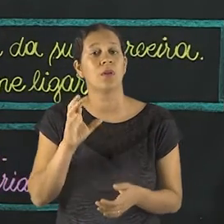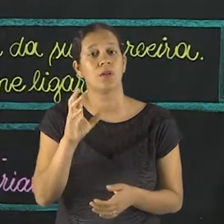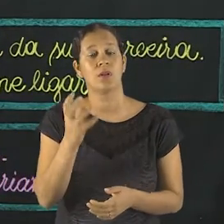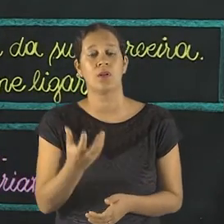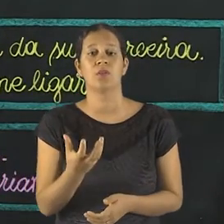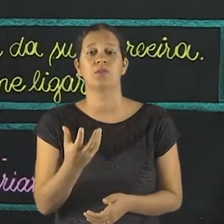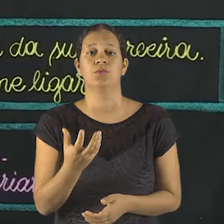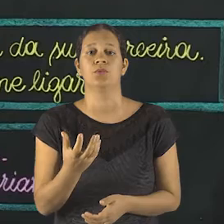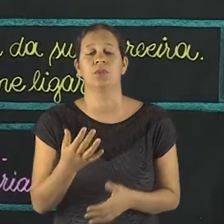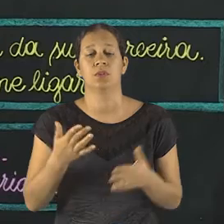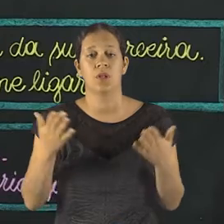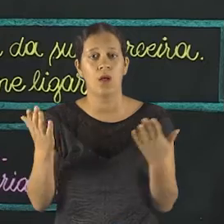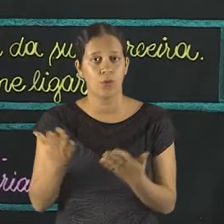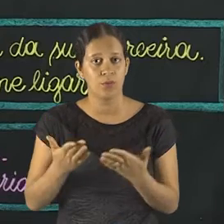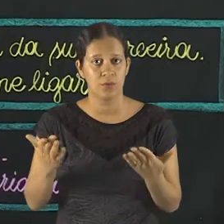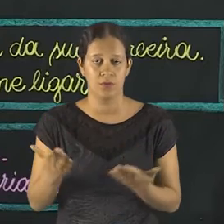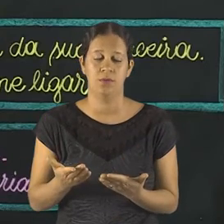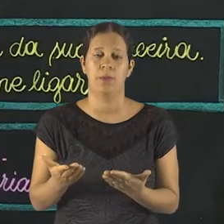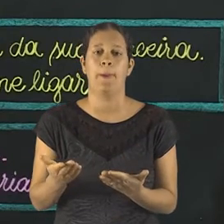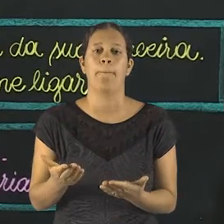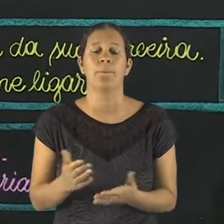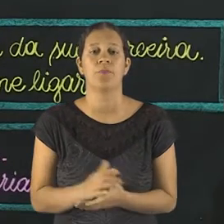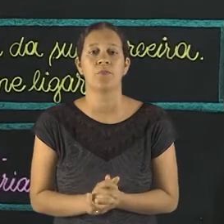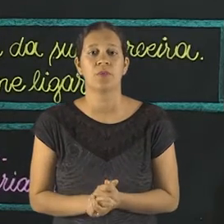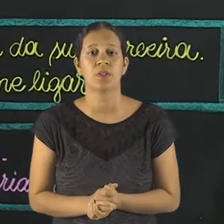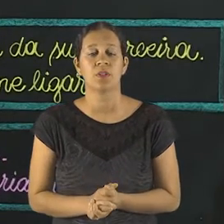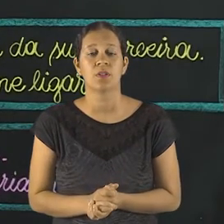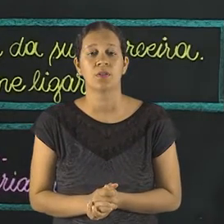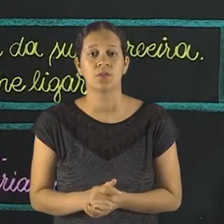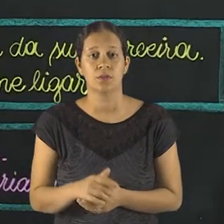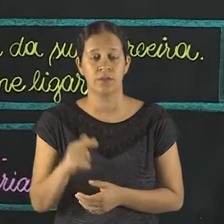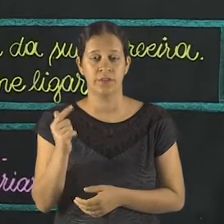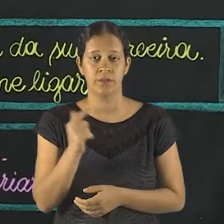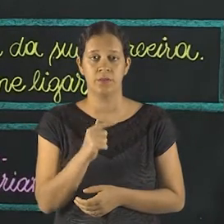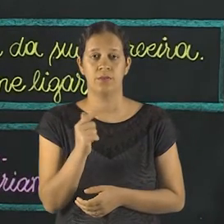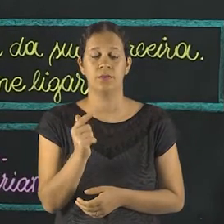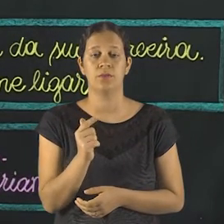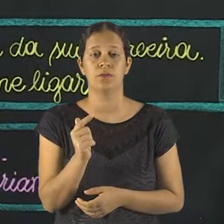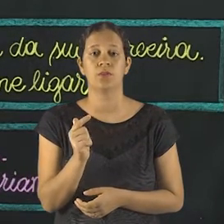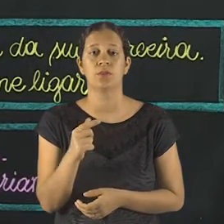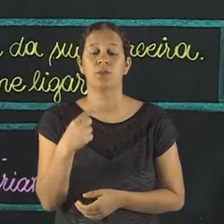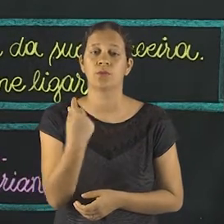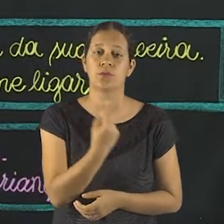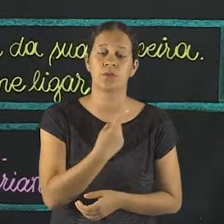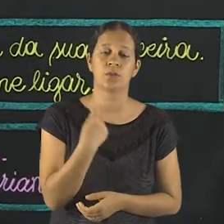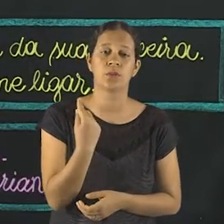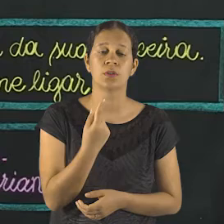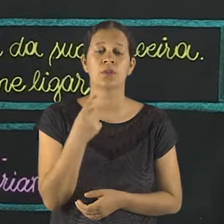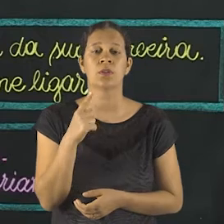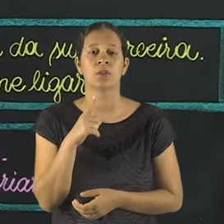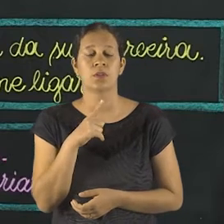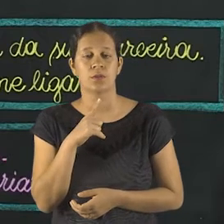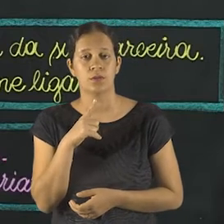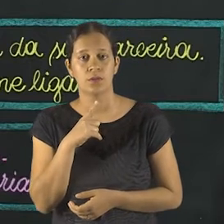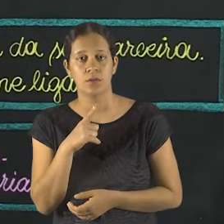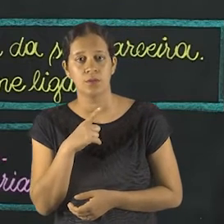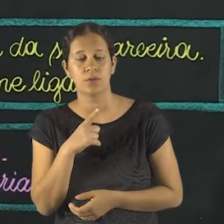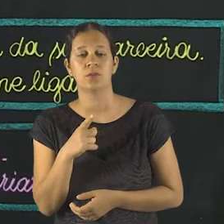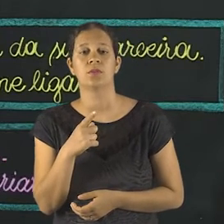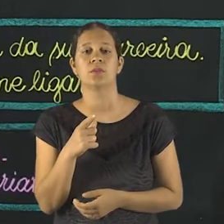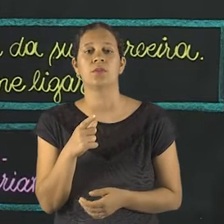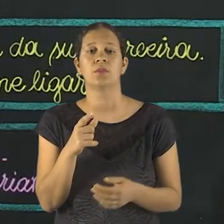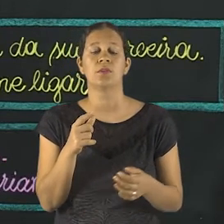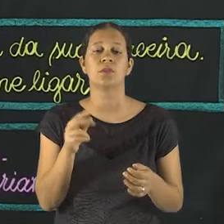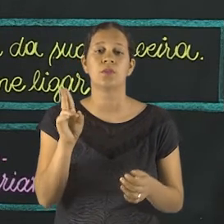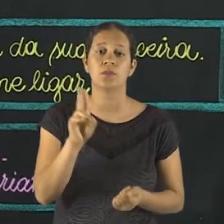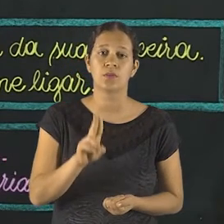uma indicação de causa, uma circunstância de causa. Então, nesse caso, nós temos uma reduzida por conta